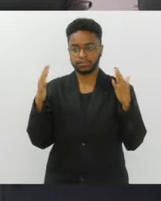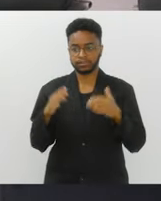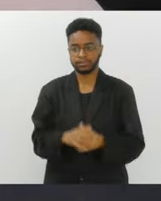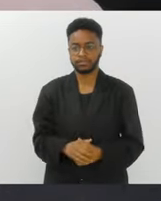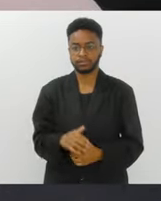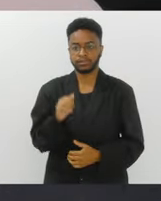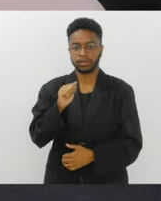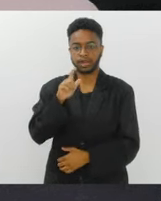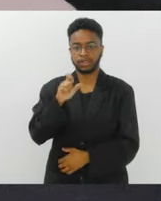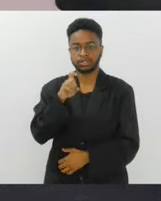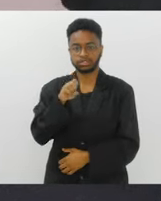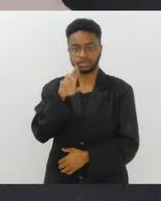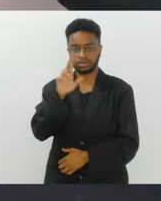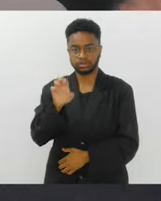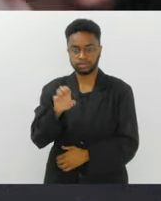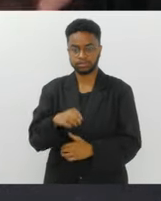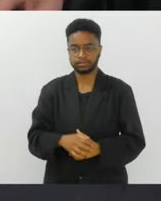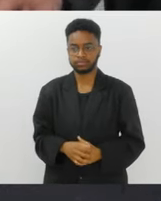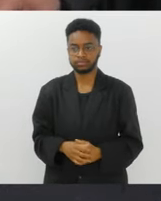Alexandre Bruno.